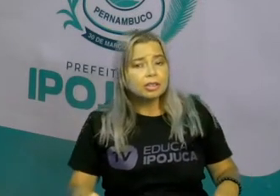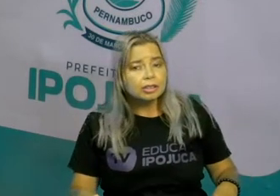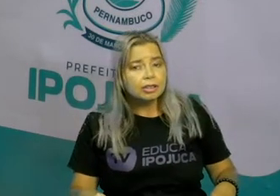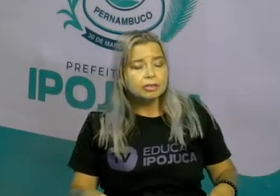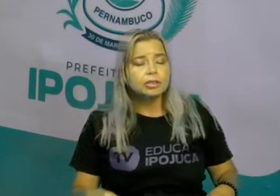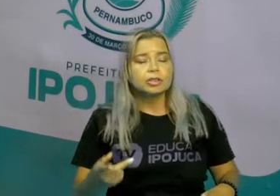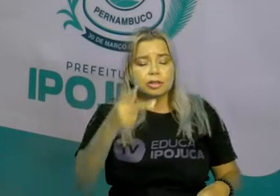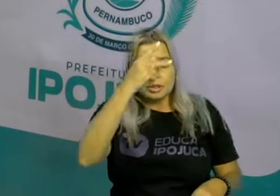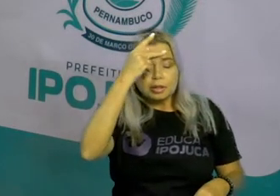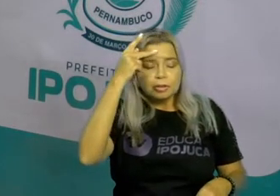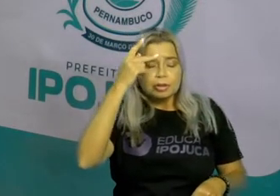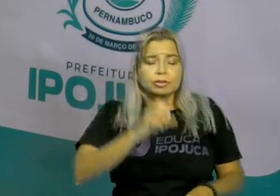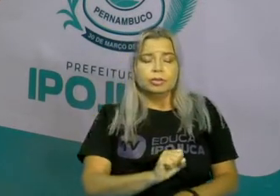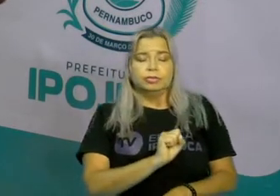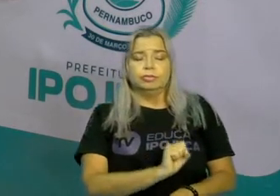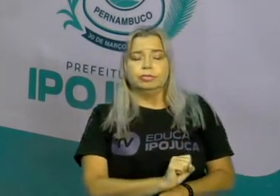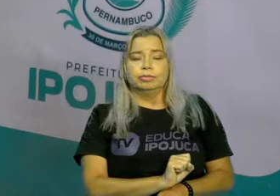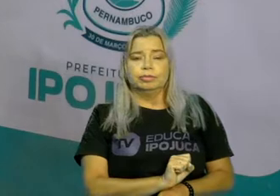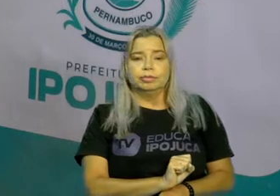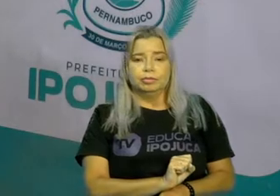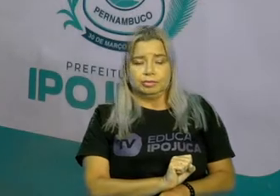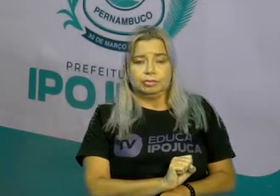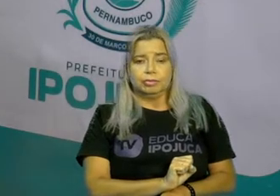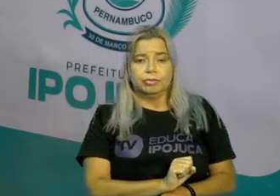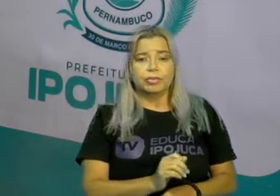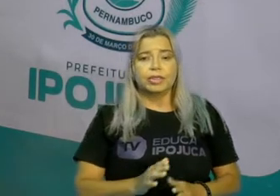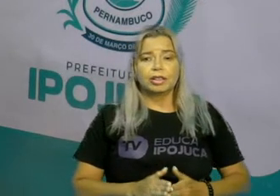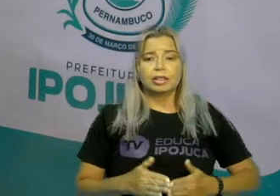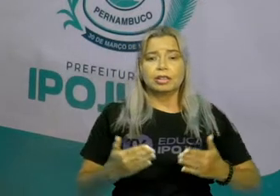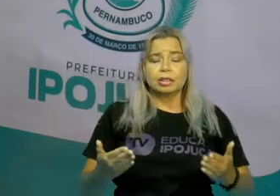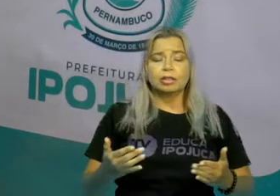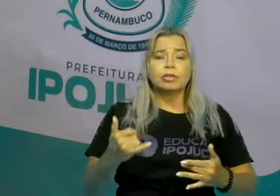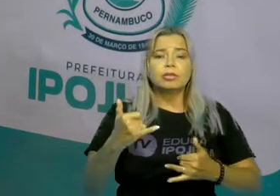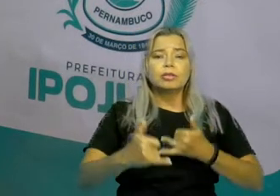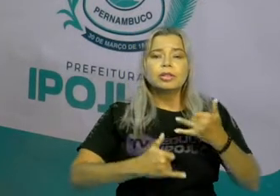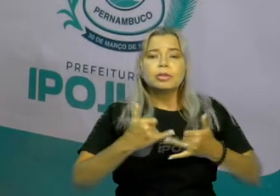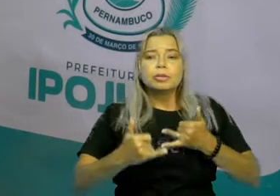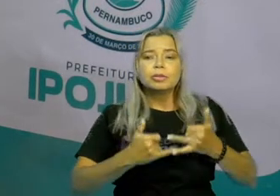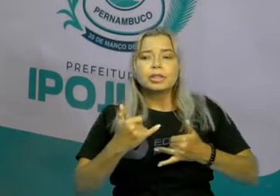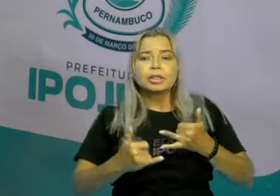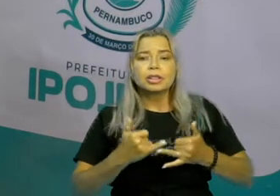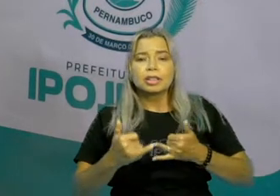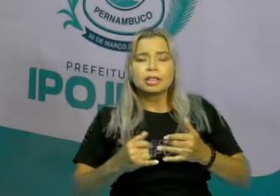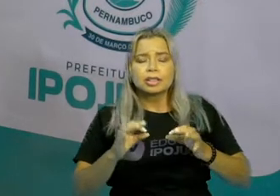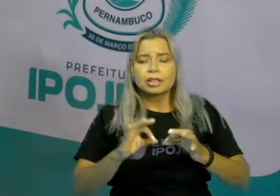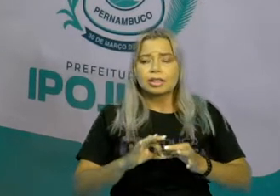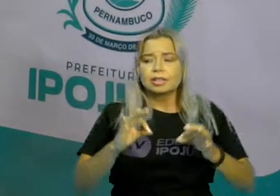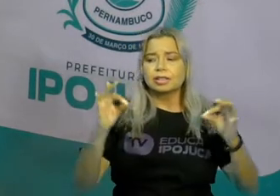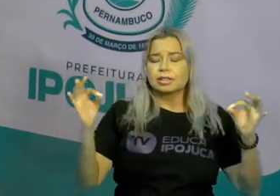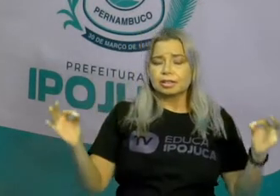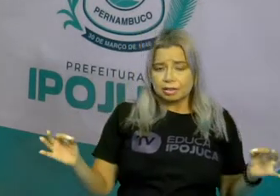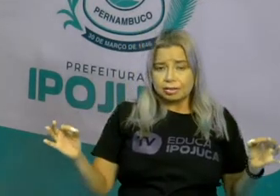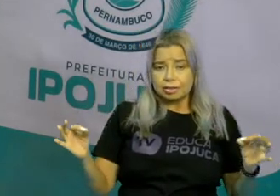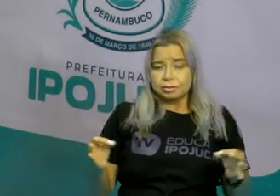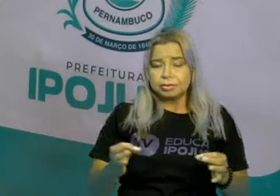mexam. Portanto, é uma brincadeira bem típica da nossa região e faz parte da nossa cultura popular.